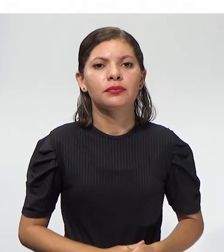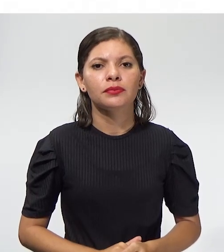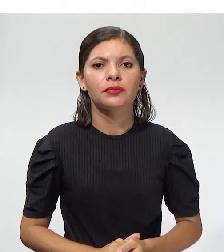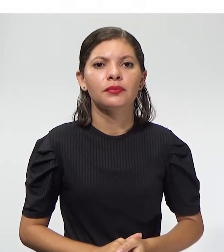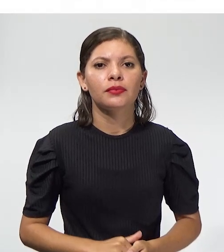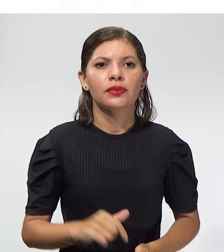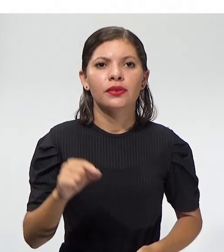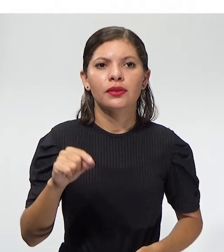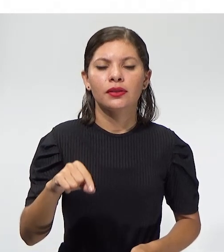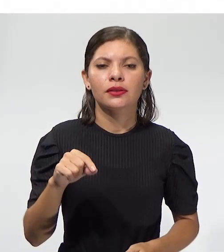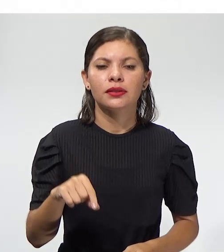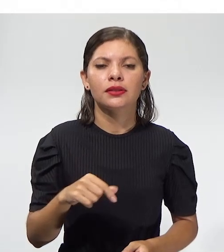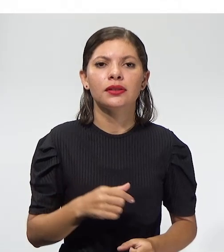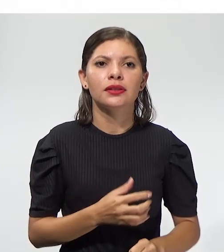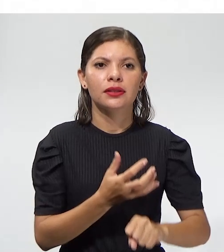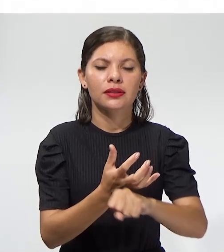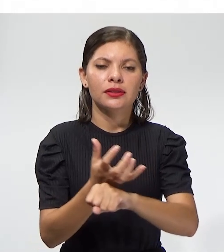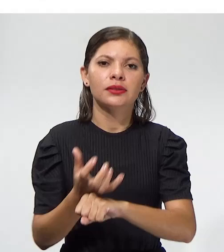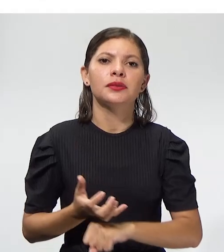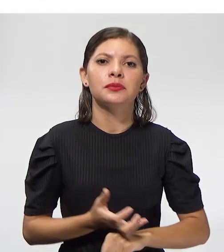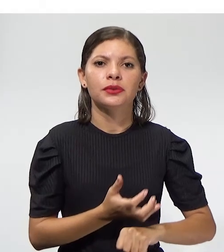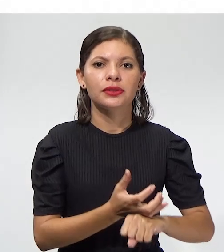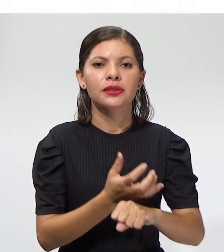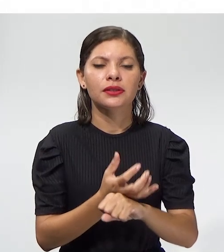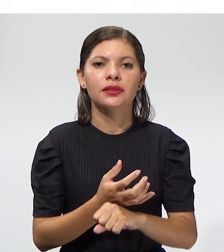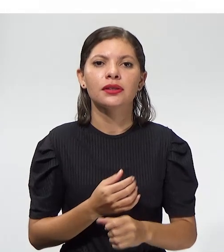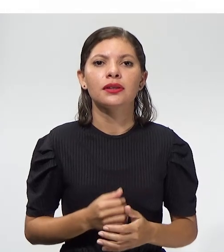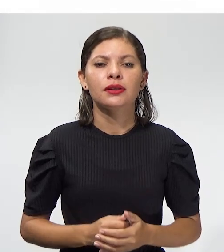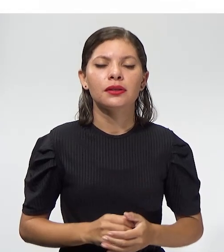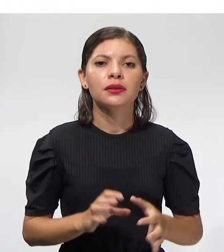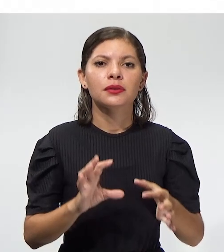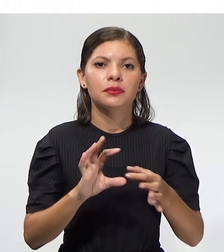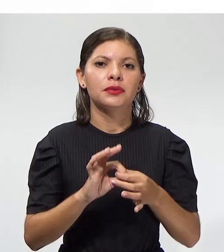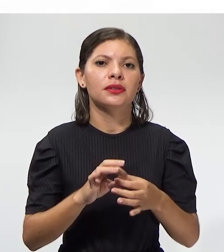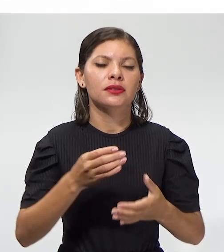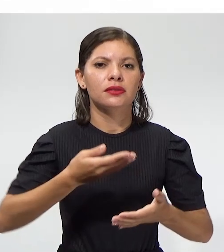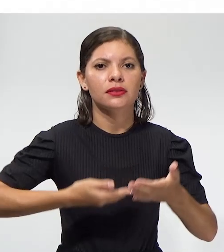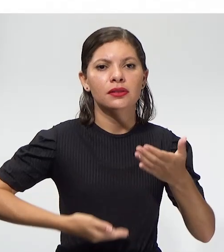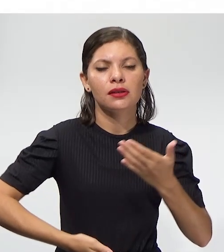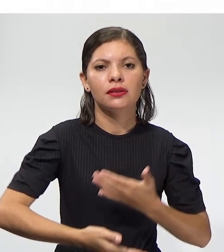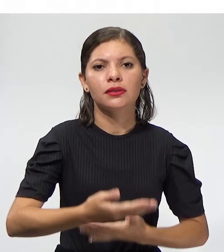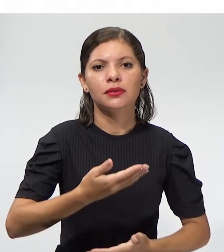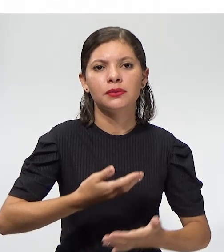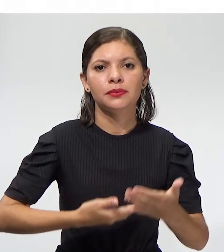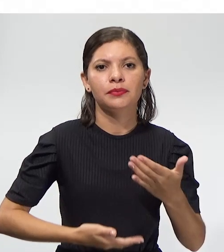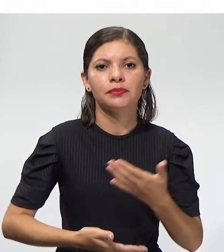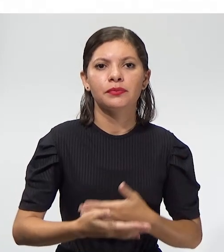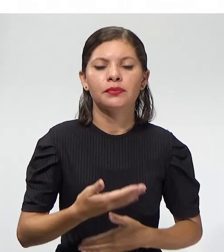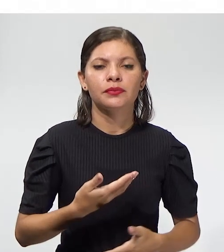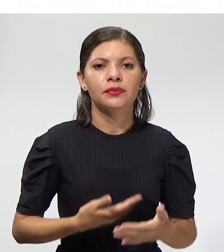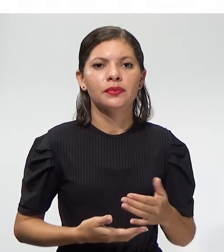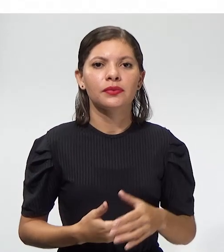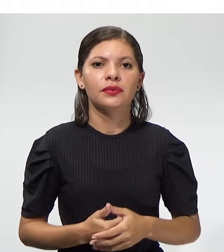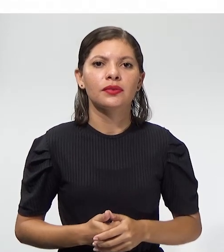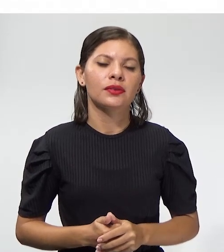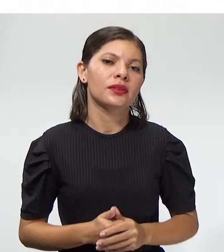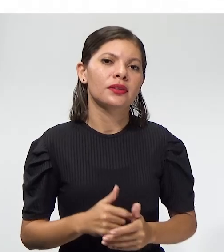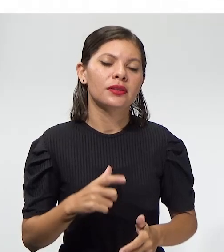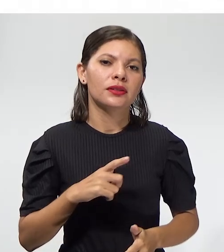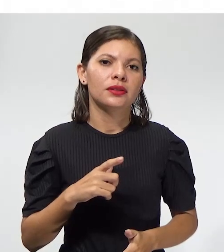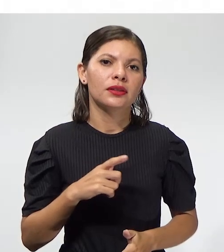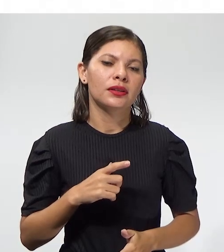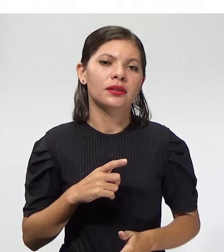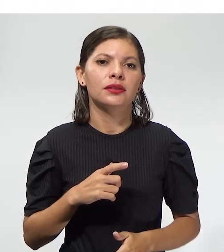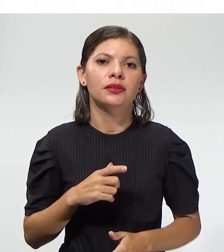cooperação. Também, aqui na pluridisciplinaridade, envolve cooperação diferente da